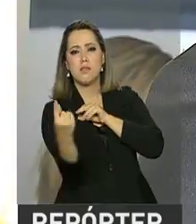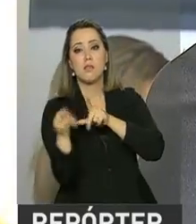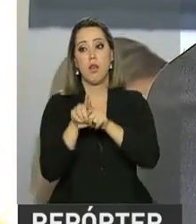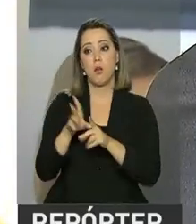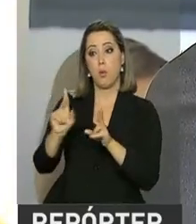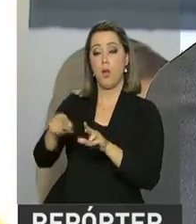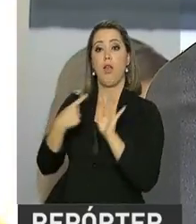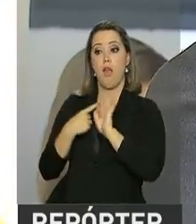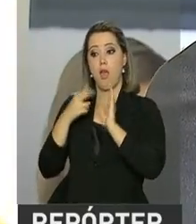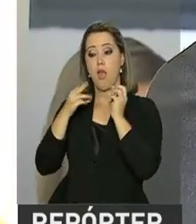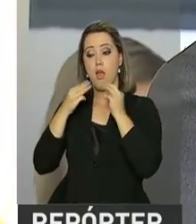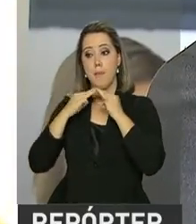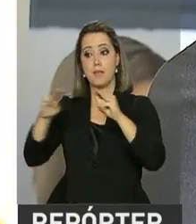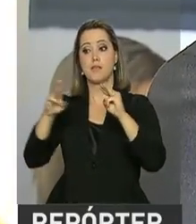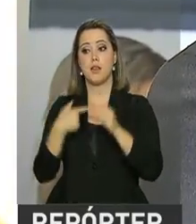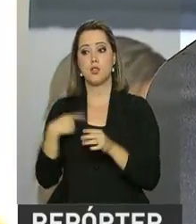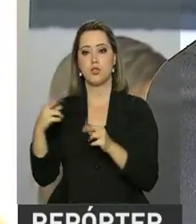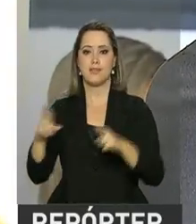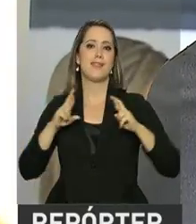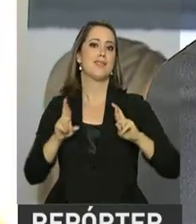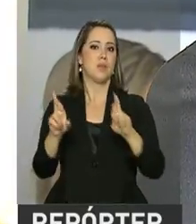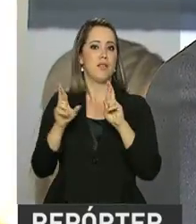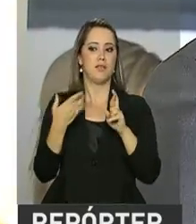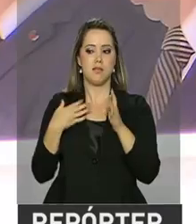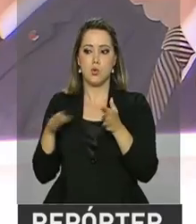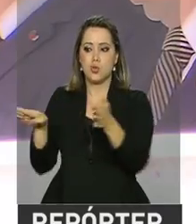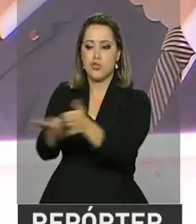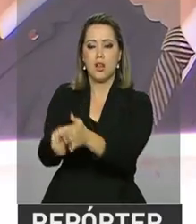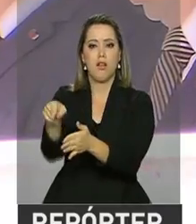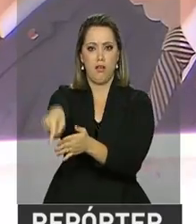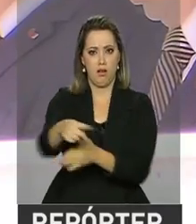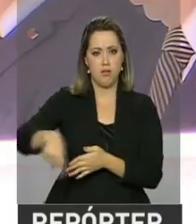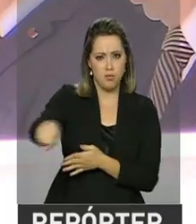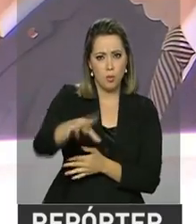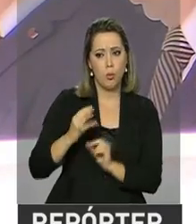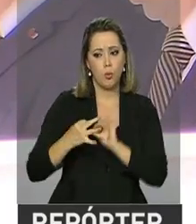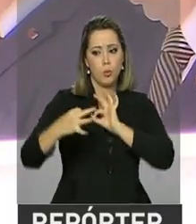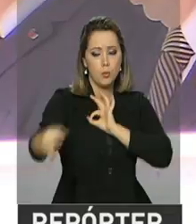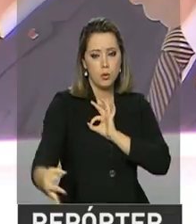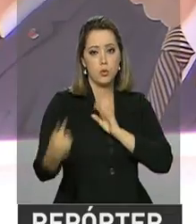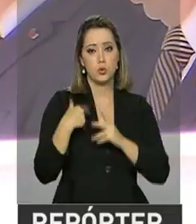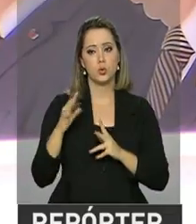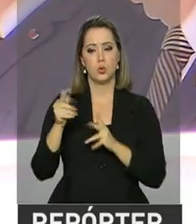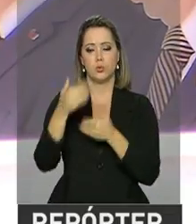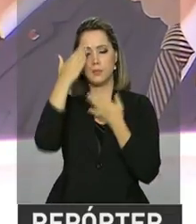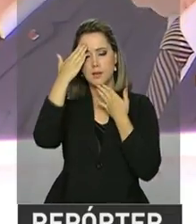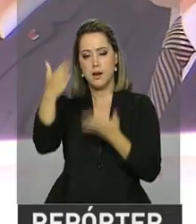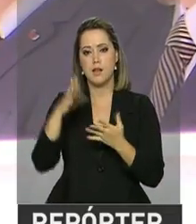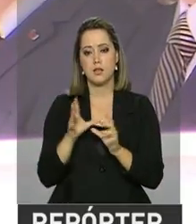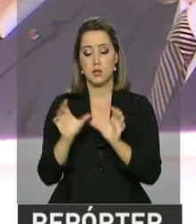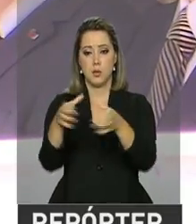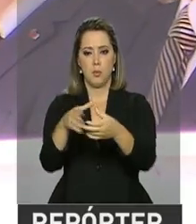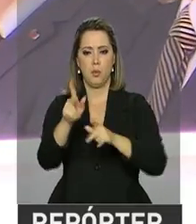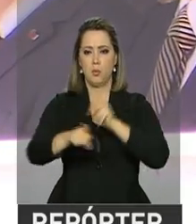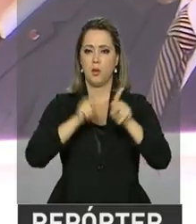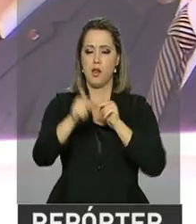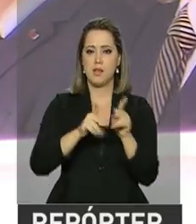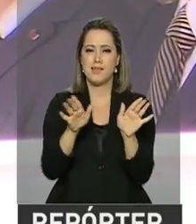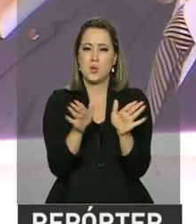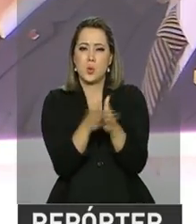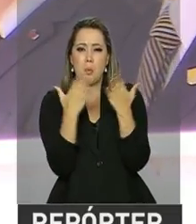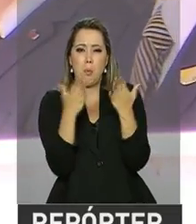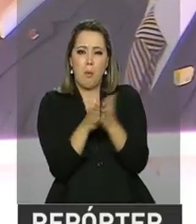da Esperança graças a eles e a todos os nossos militares populações carentes em